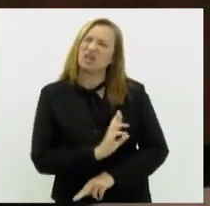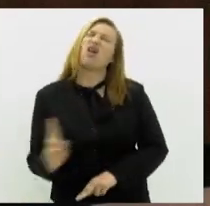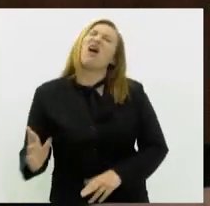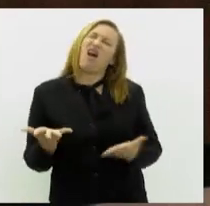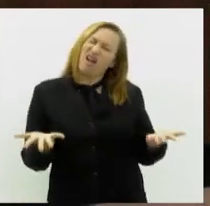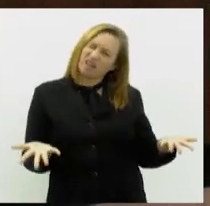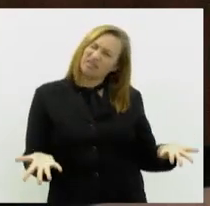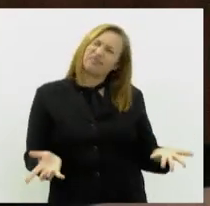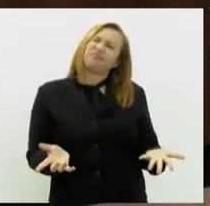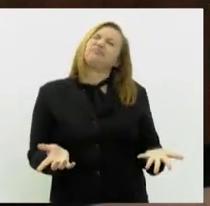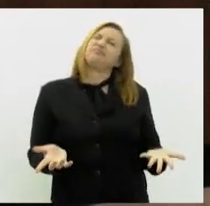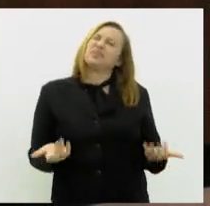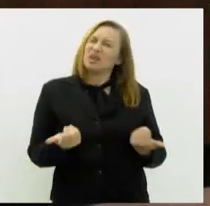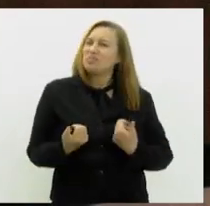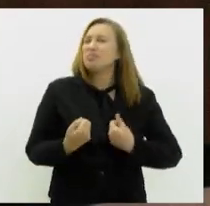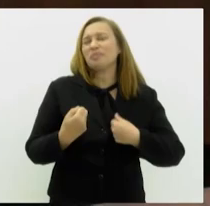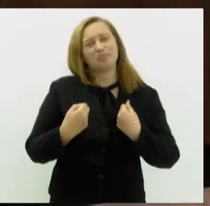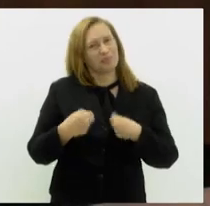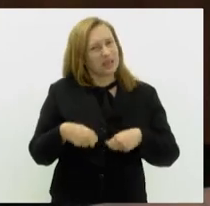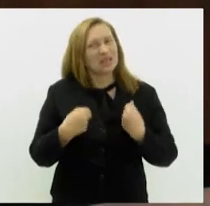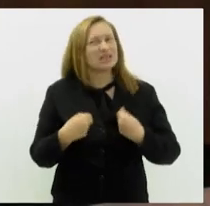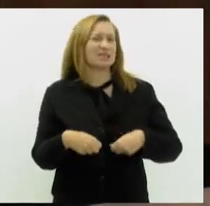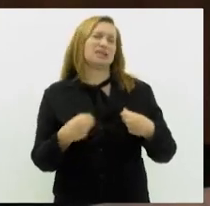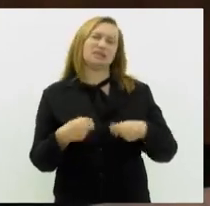é necessário que a gente possa